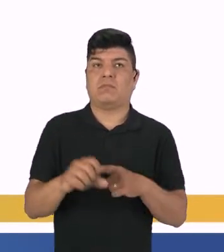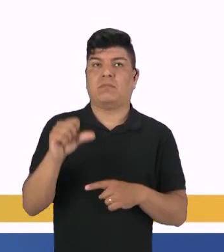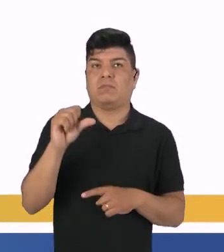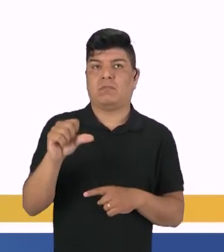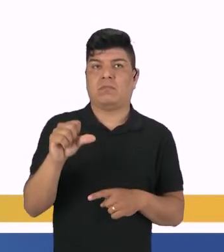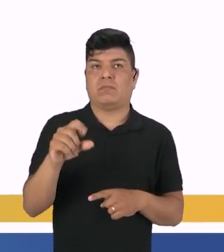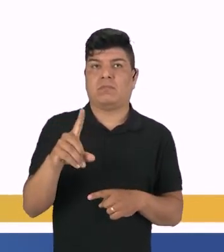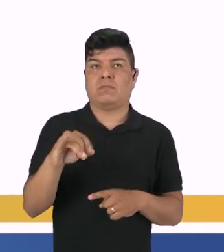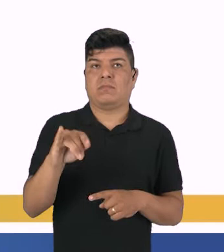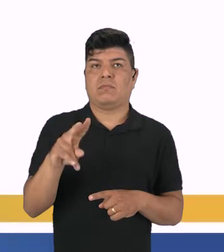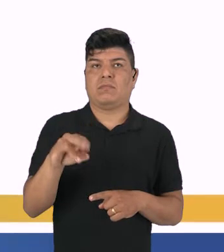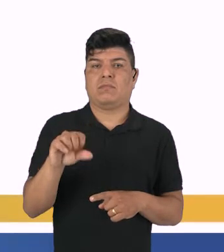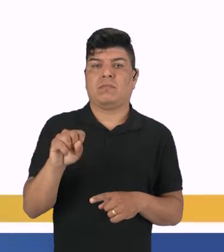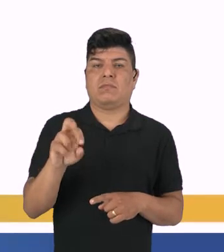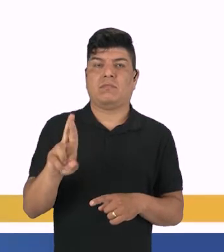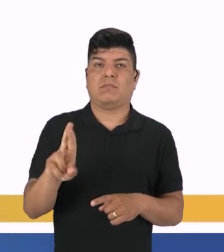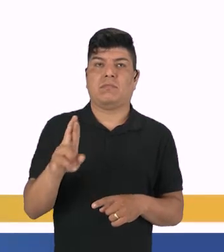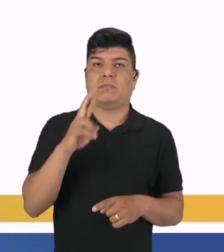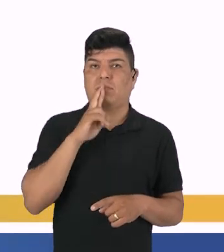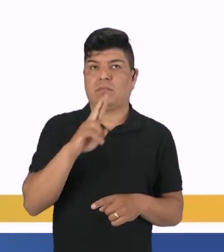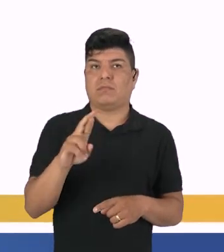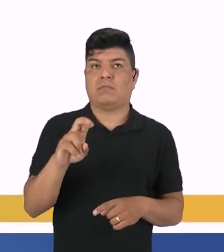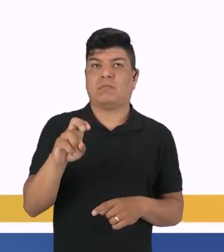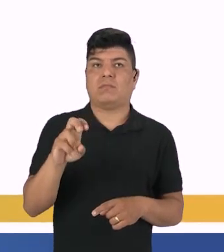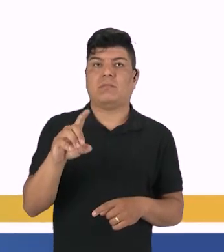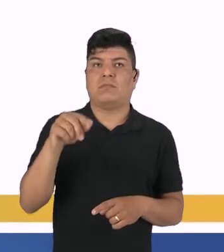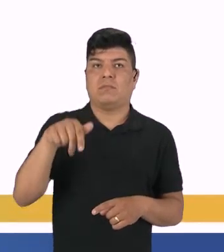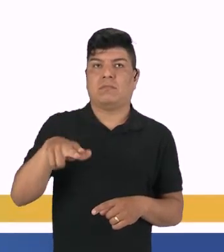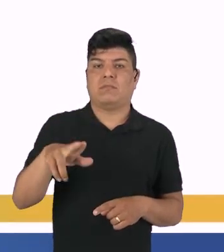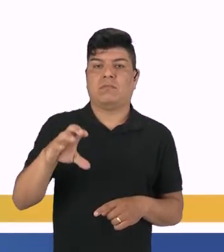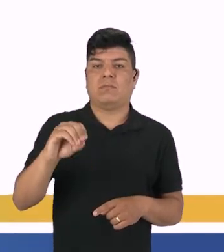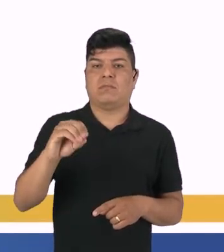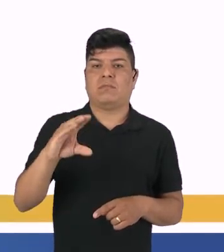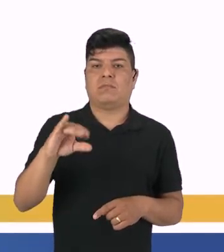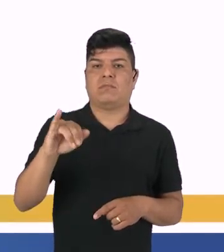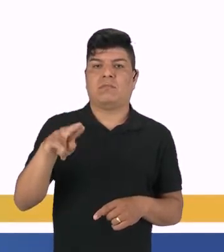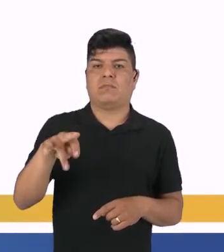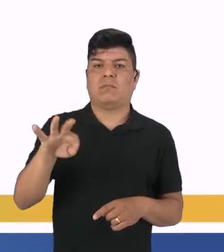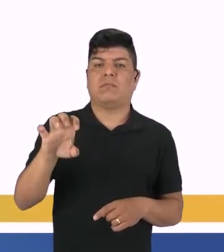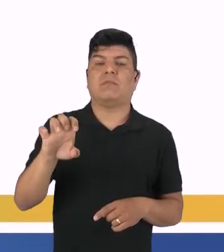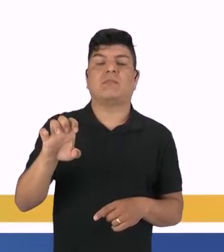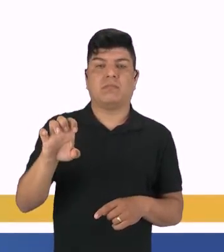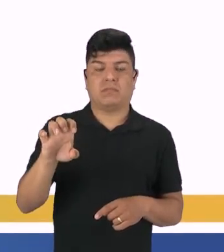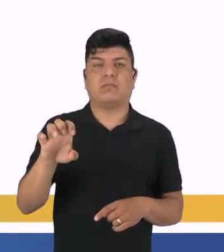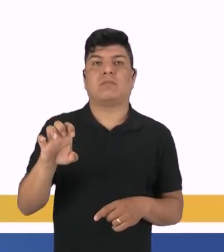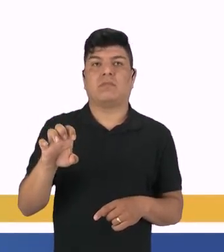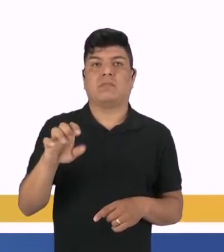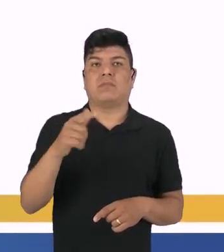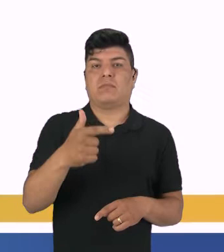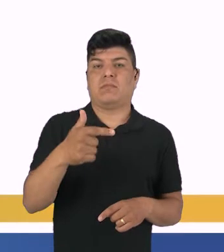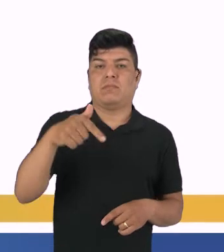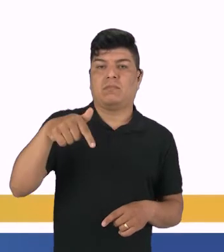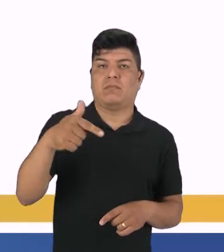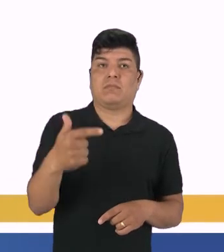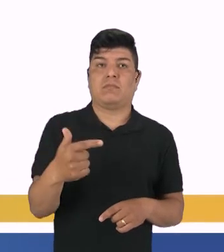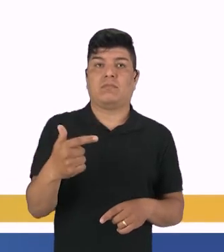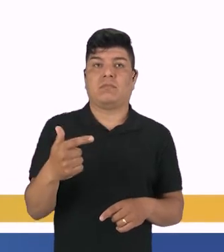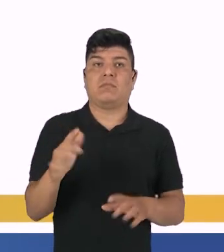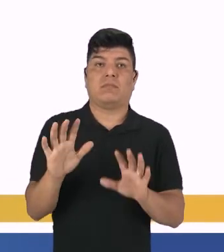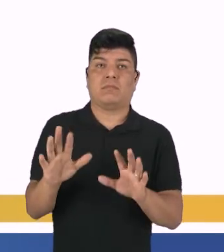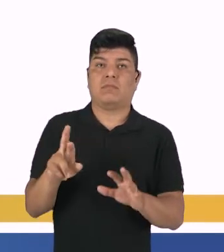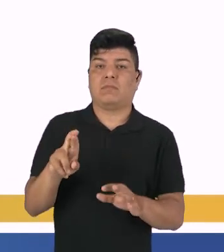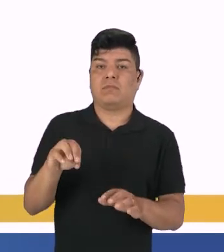9, que eu chamo de divisor. E o resultado dessa divisão, eu chamo de quociente, 272. Logo,